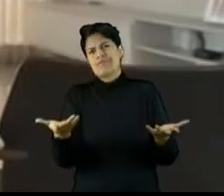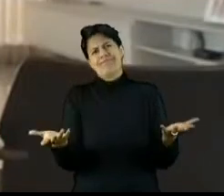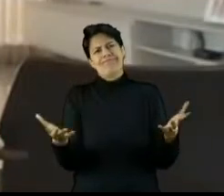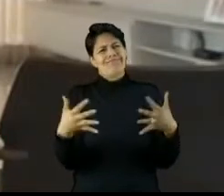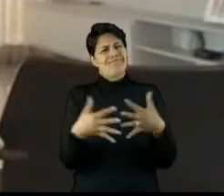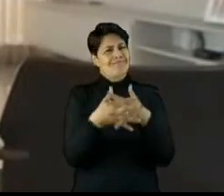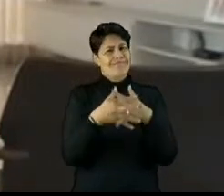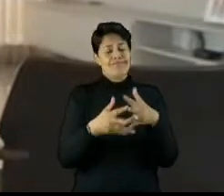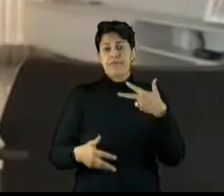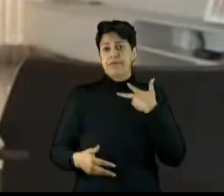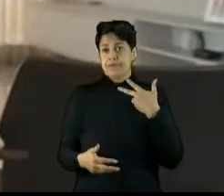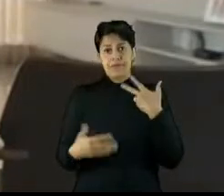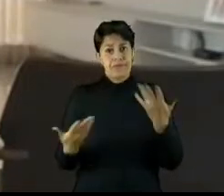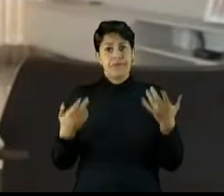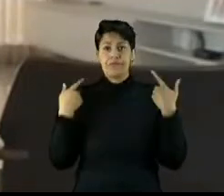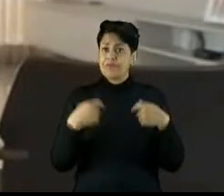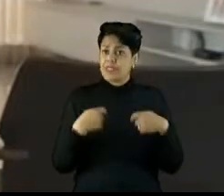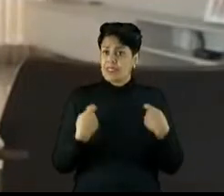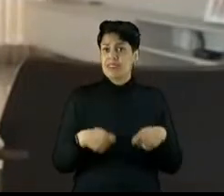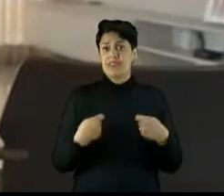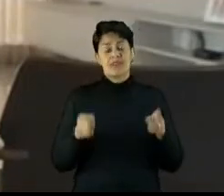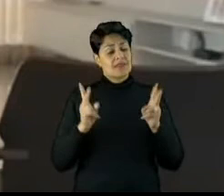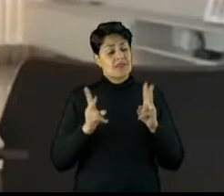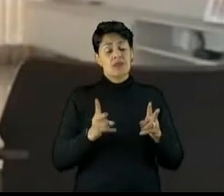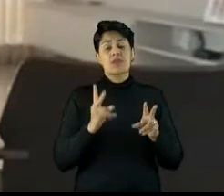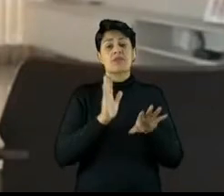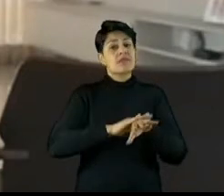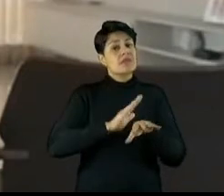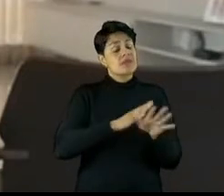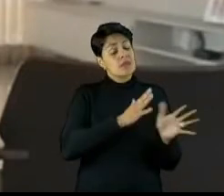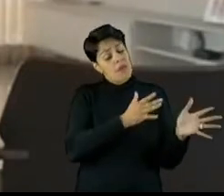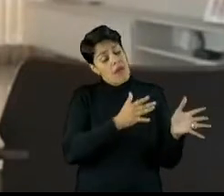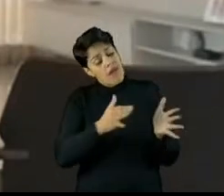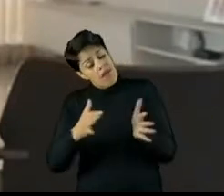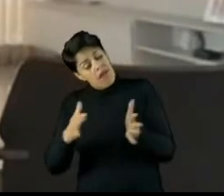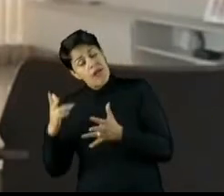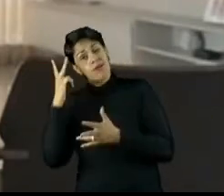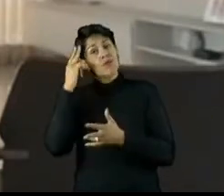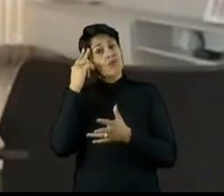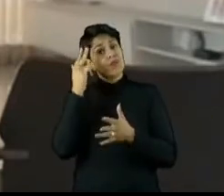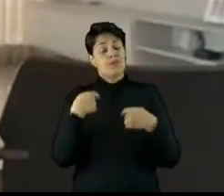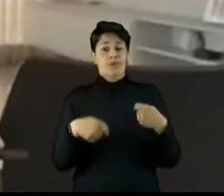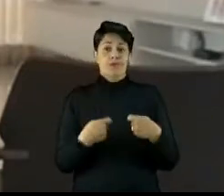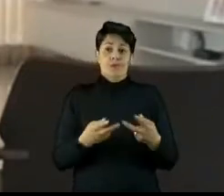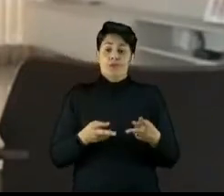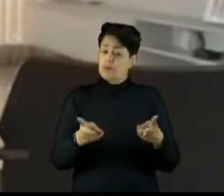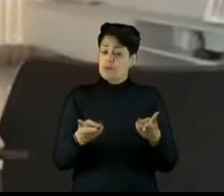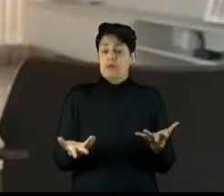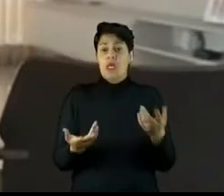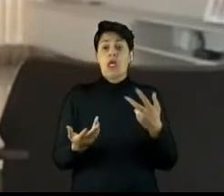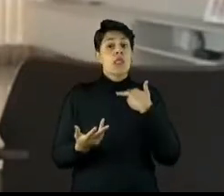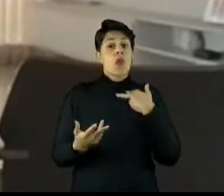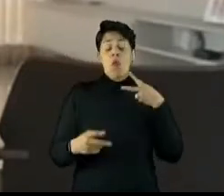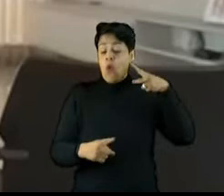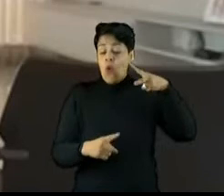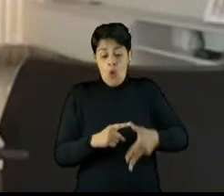e aí nós tivemos que tomar essa decisão. Mas eu tive a colaboração, senhora presidente, tive a colaboração de Vossa Excelência, dos ministros, de todos, e também não poderia,